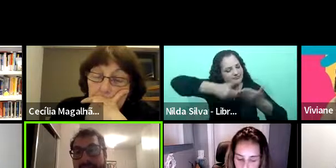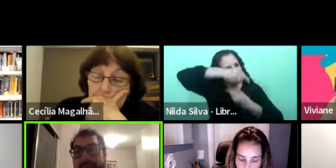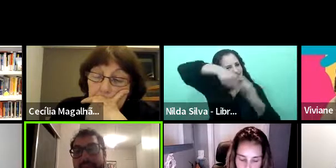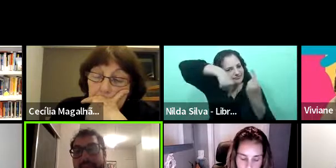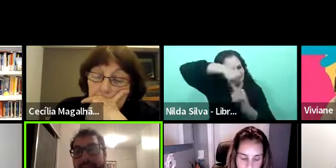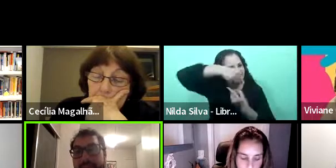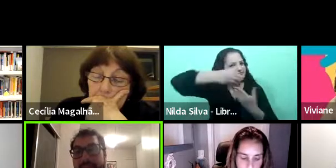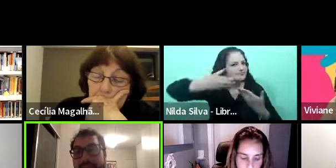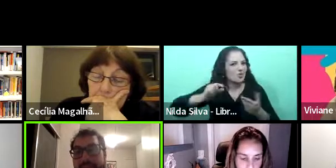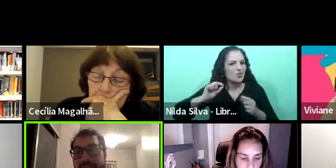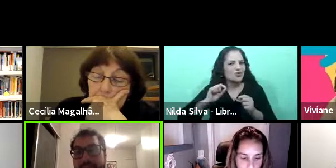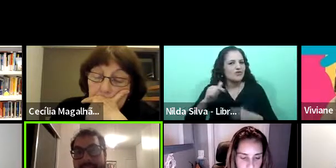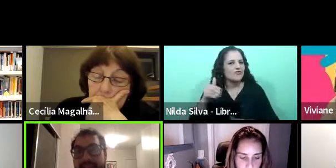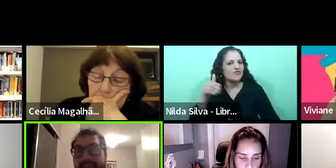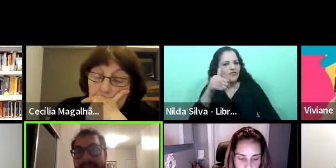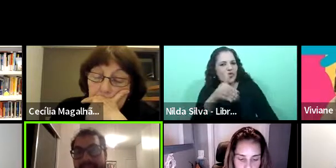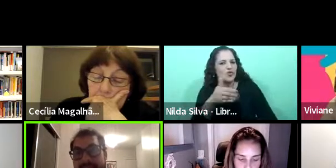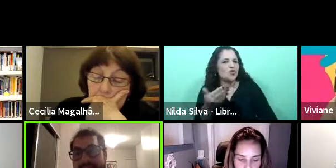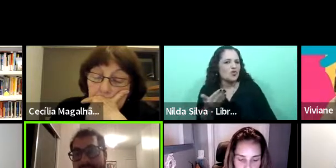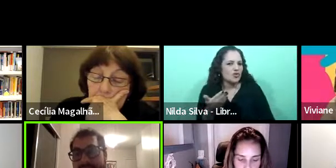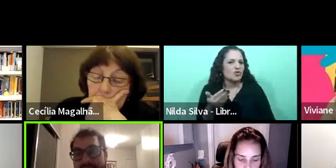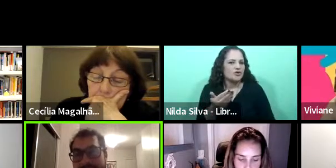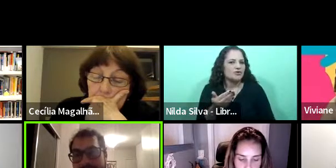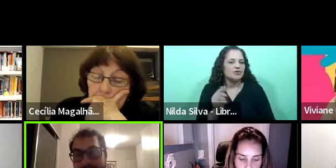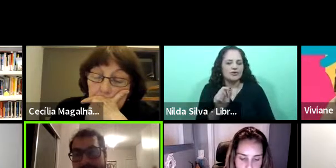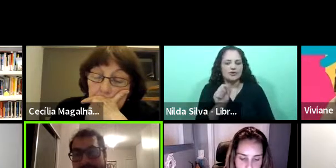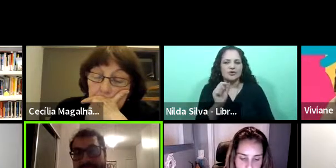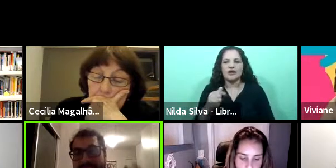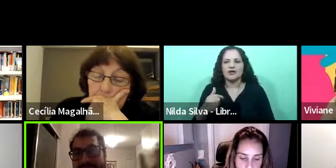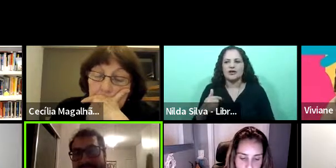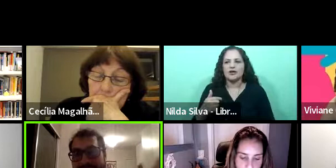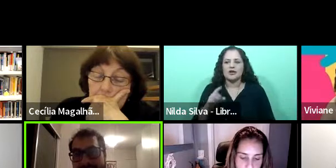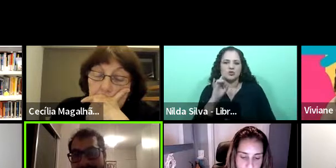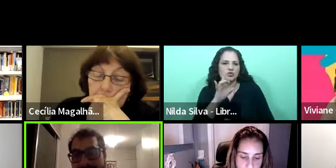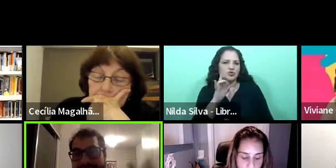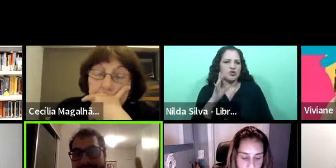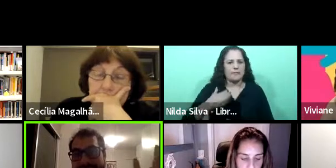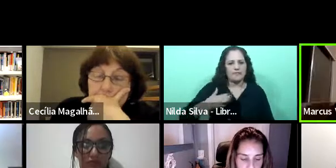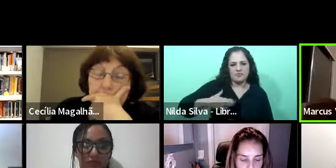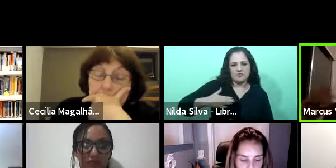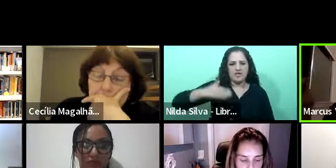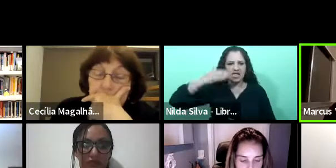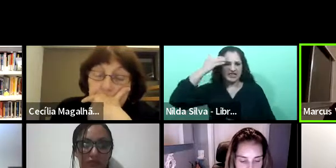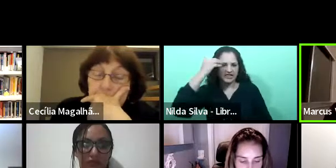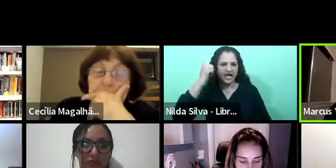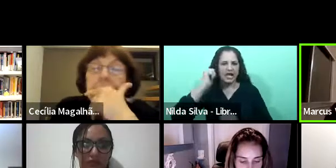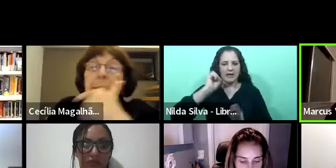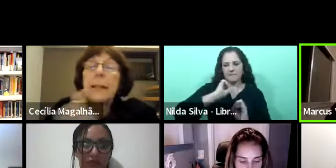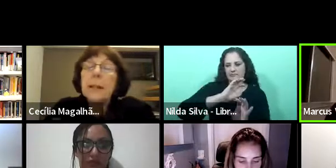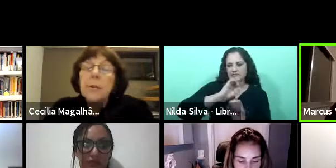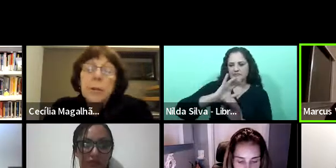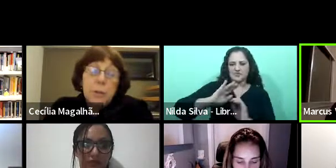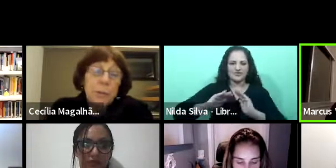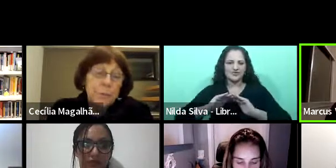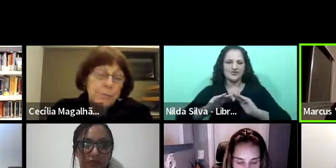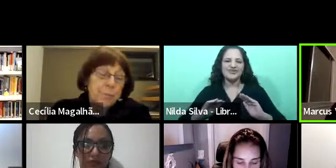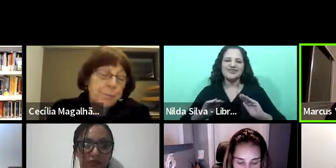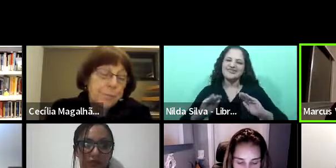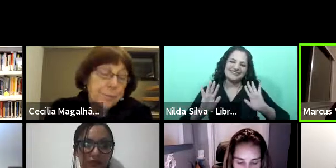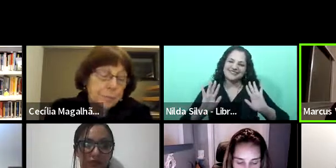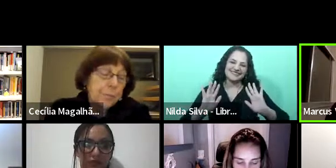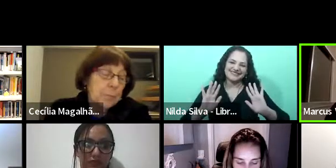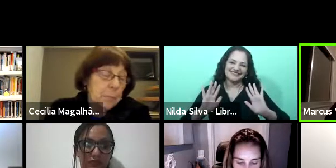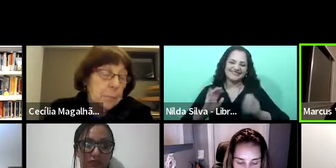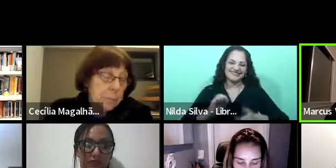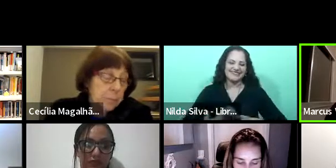lá, você não vai com seu saber ensinar nada assim, né? Enfim, é aquela extensão